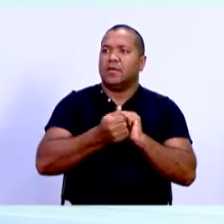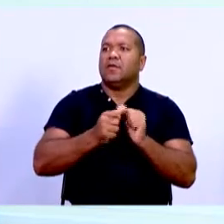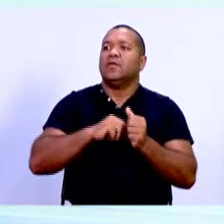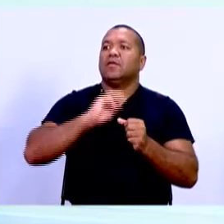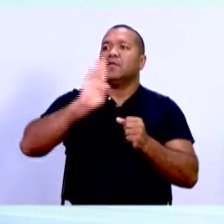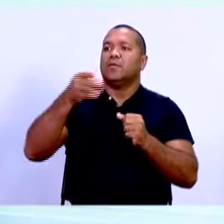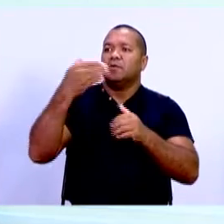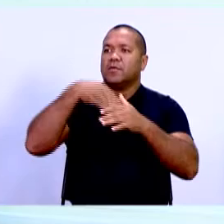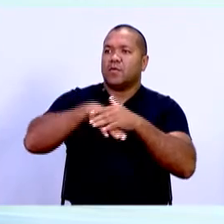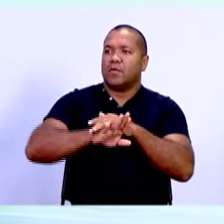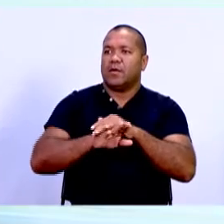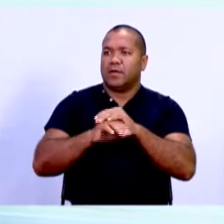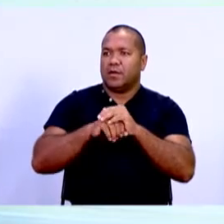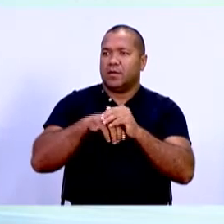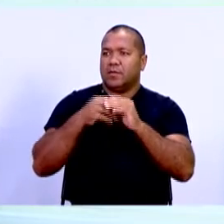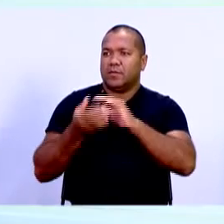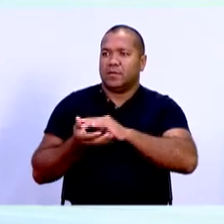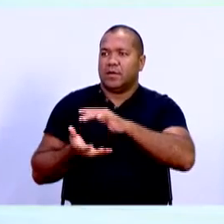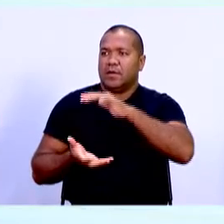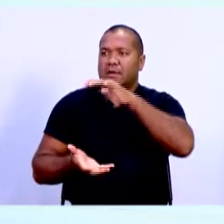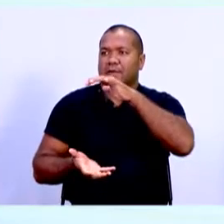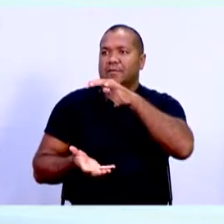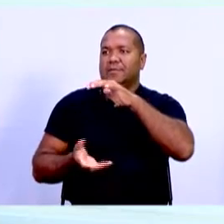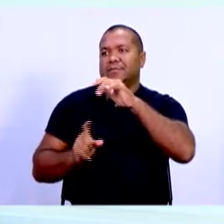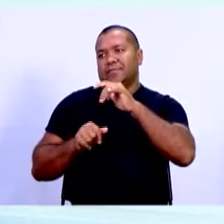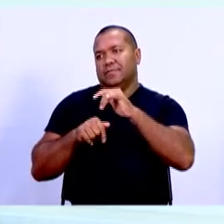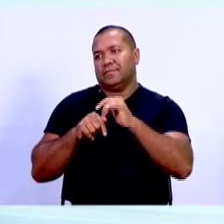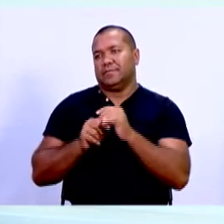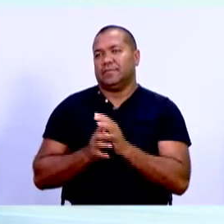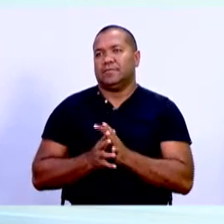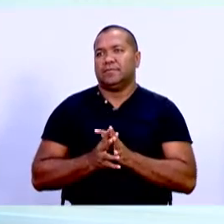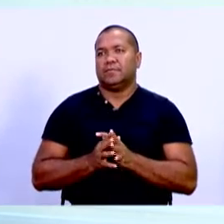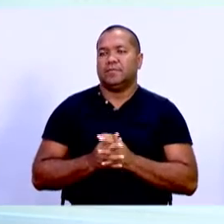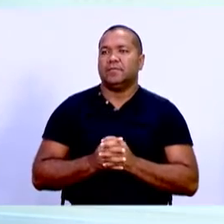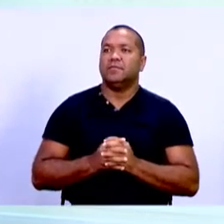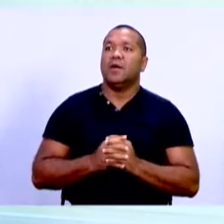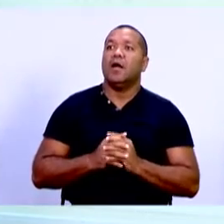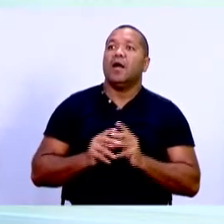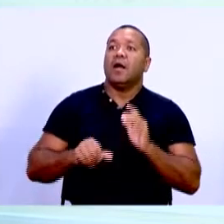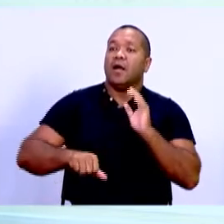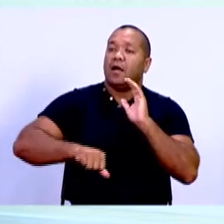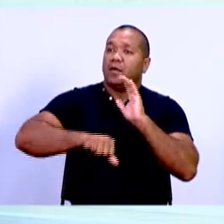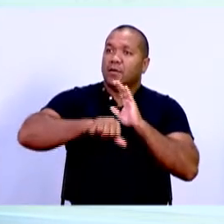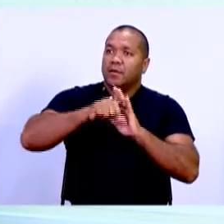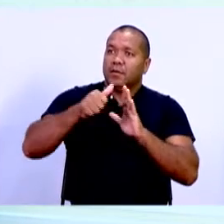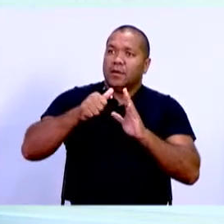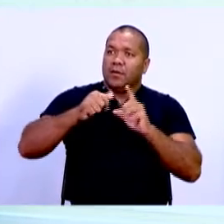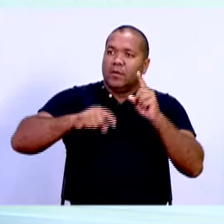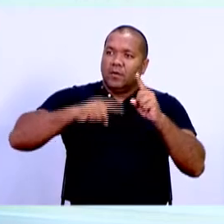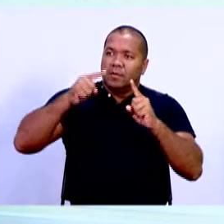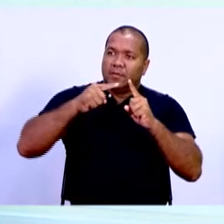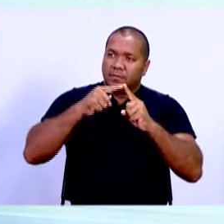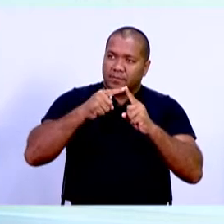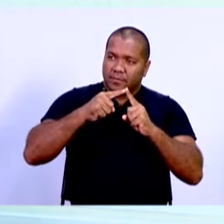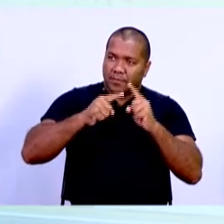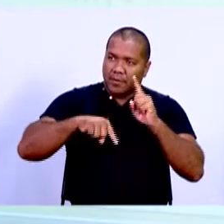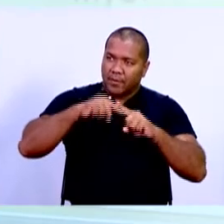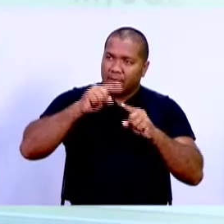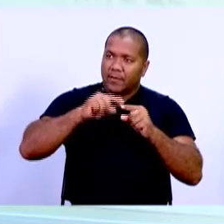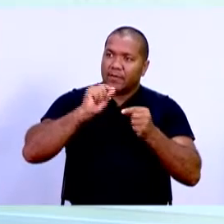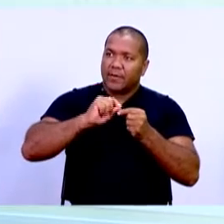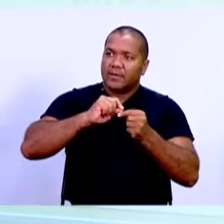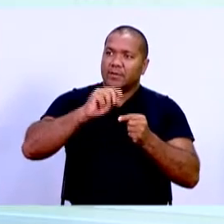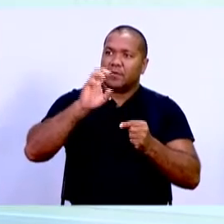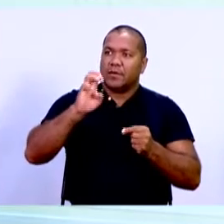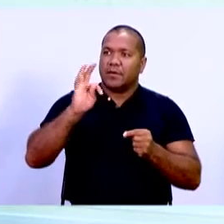como eu já mencionei, no armazém de dados. A principal função dessa ferramenta é exatamente fazer o ETL, que